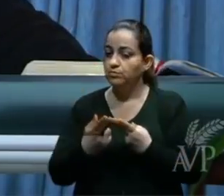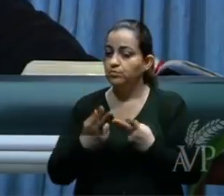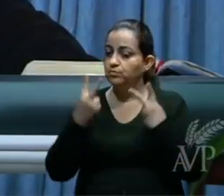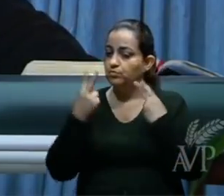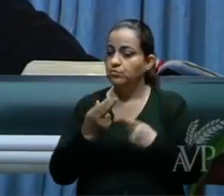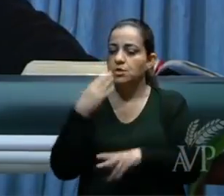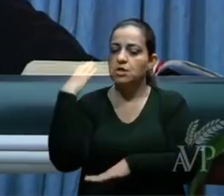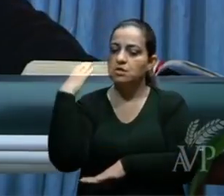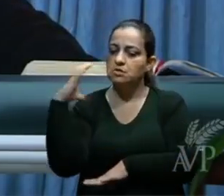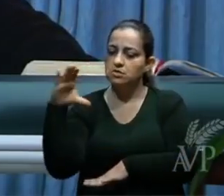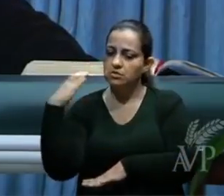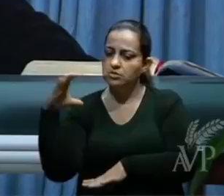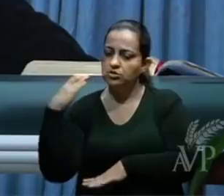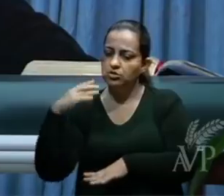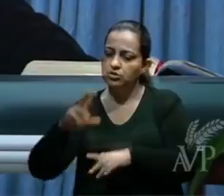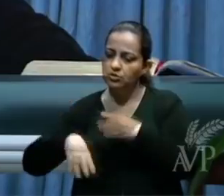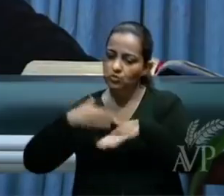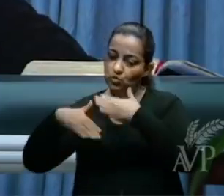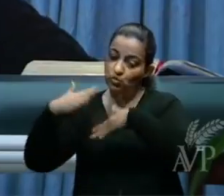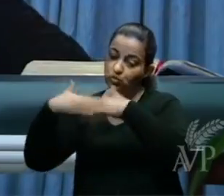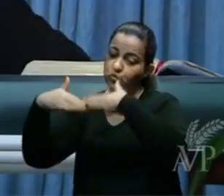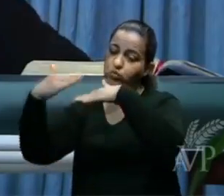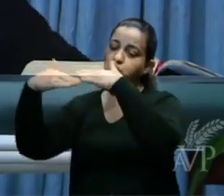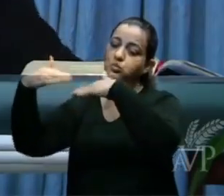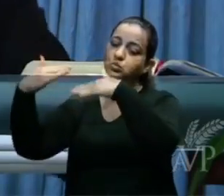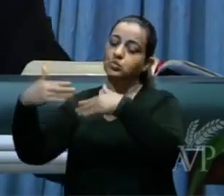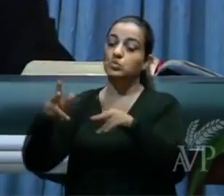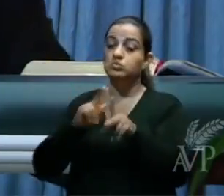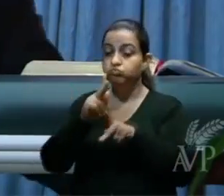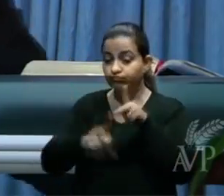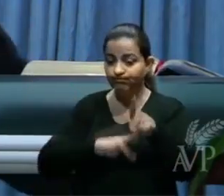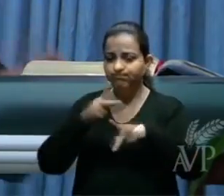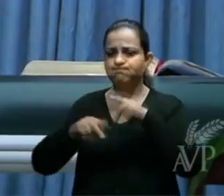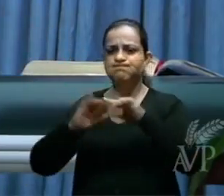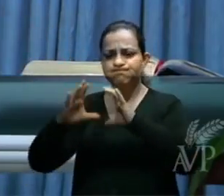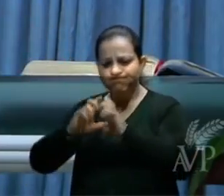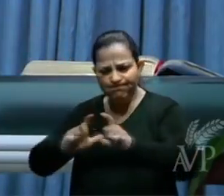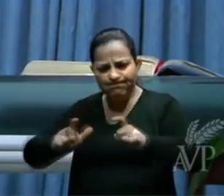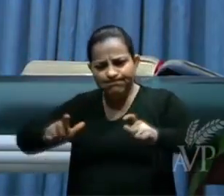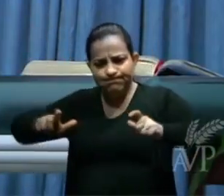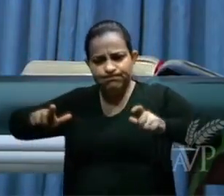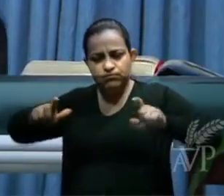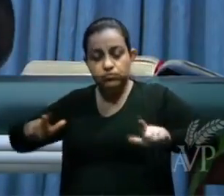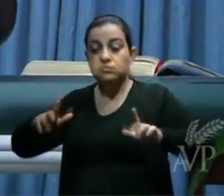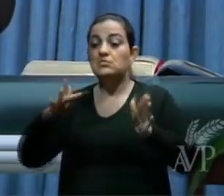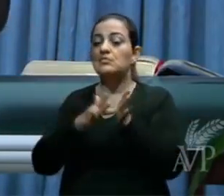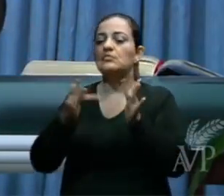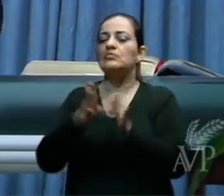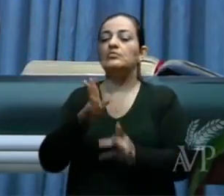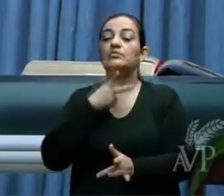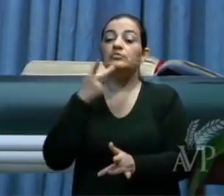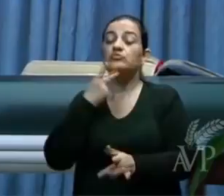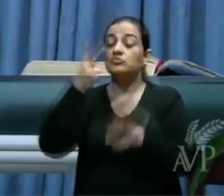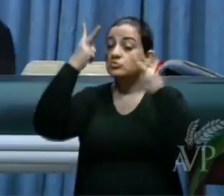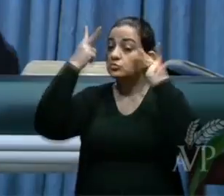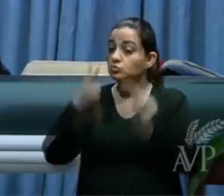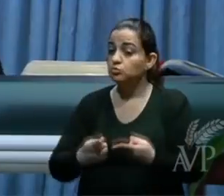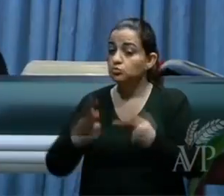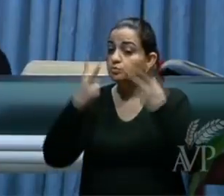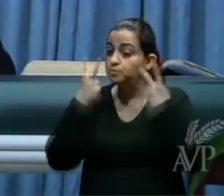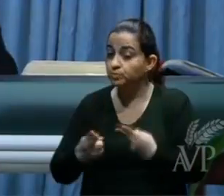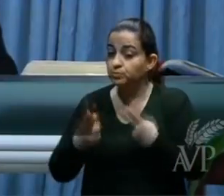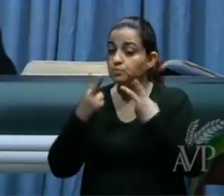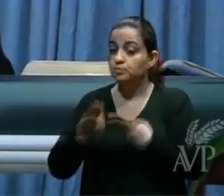a ciência se multiplicou a o povo se multiplicou e jesus diz como foi nos dias de sol do domingo